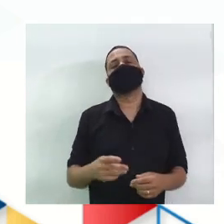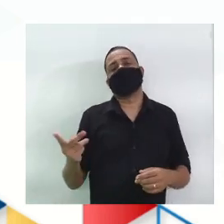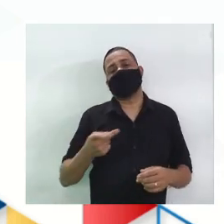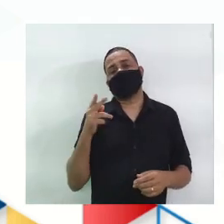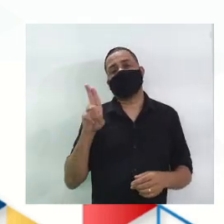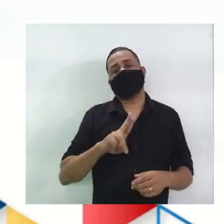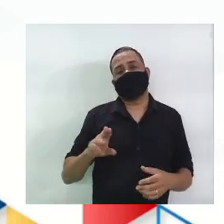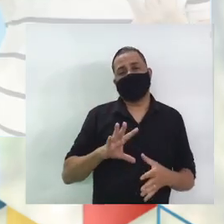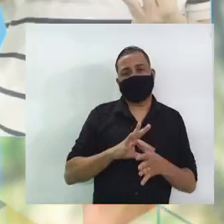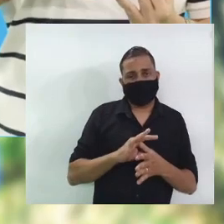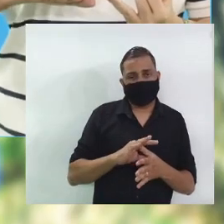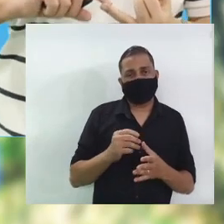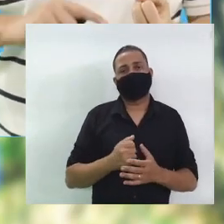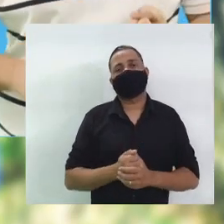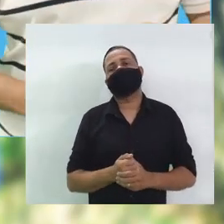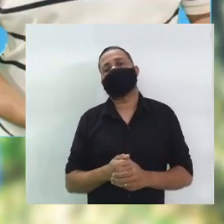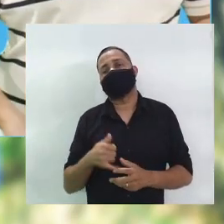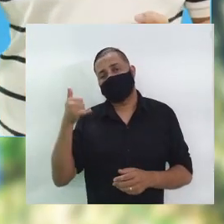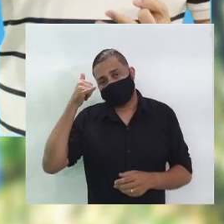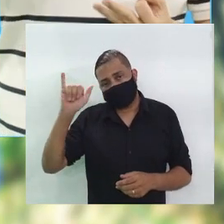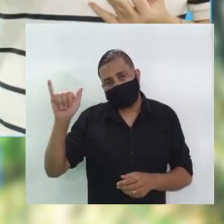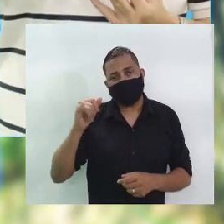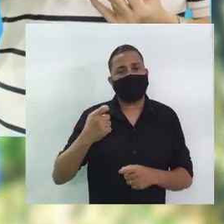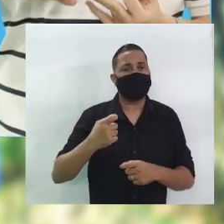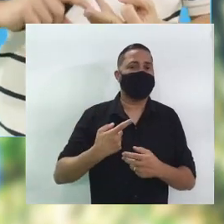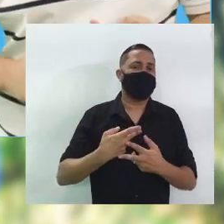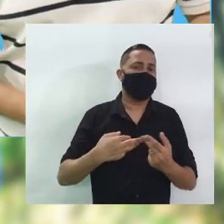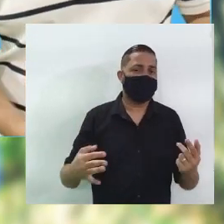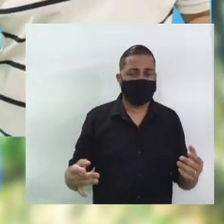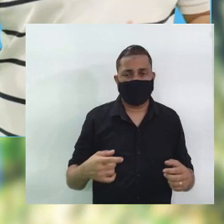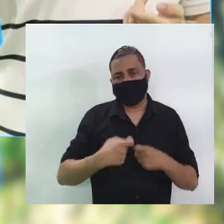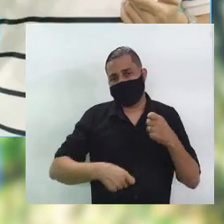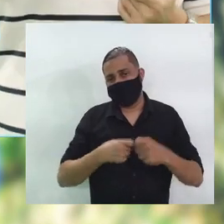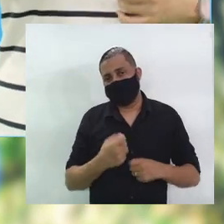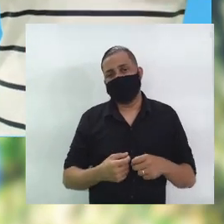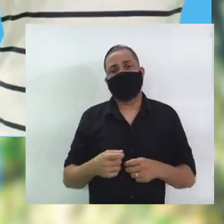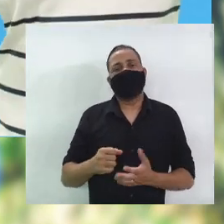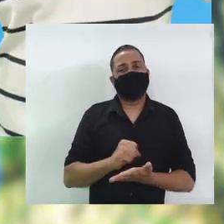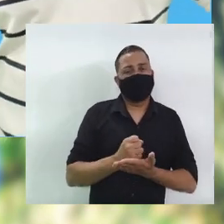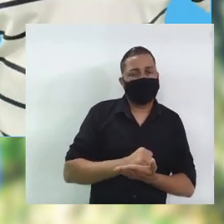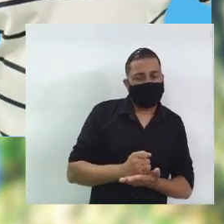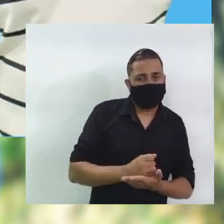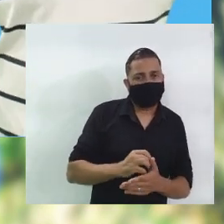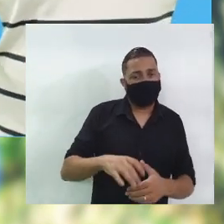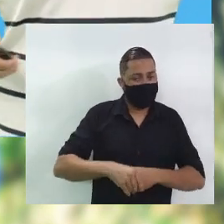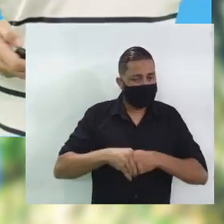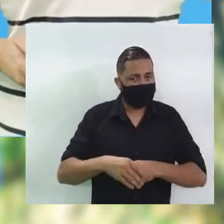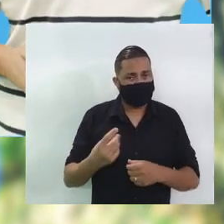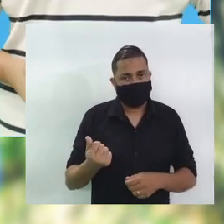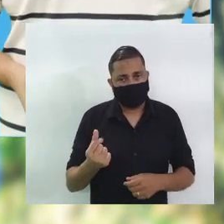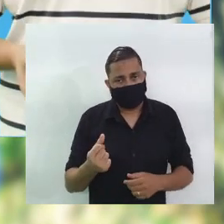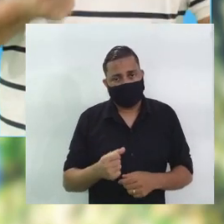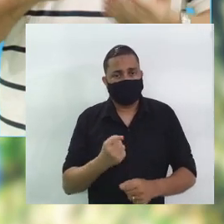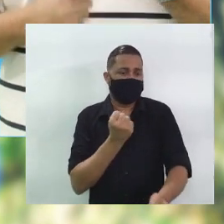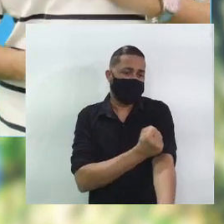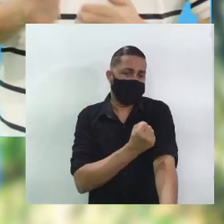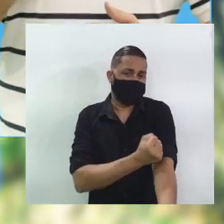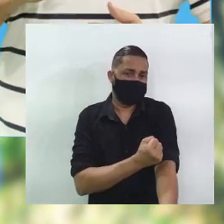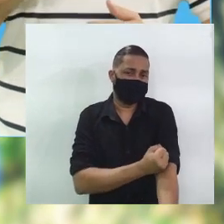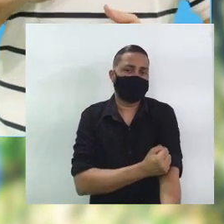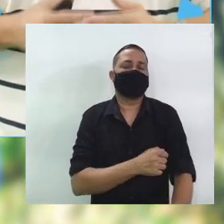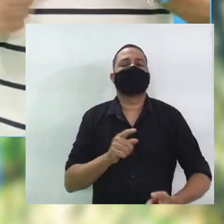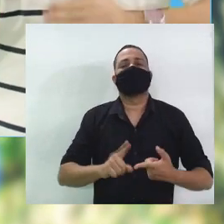de carne, certo? Evitar a prostituição, jogos de azar, tóxico, drogas. E